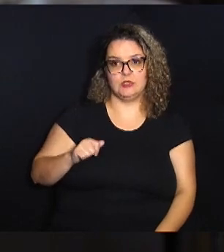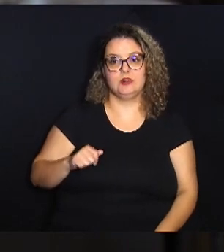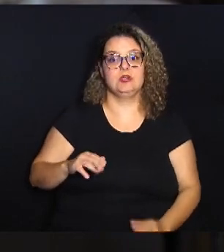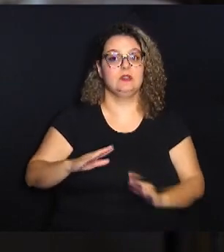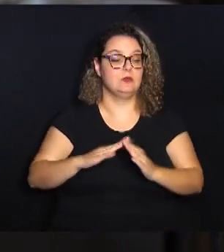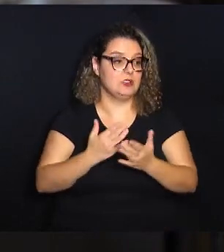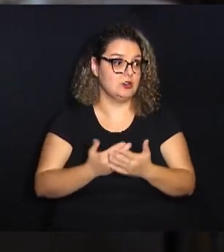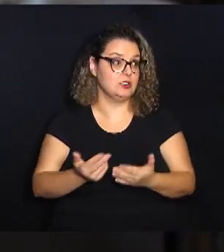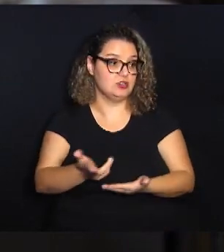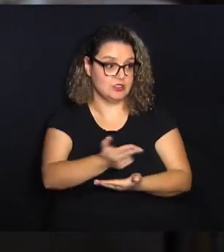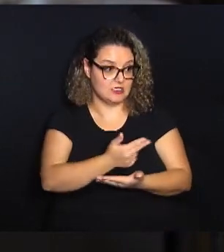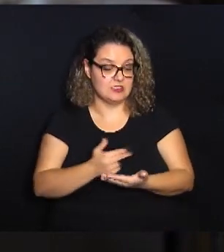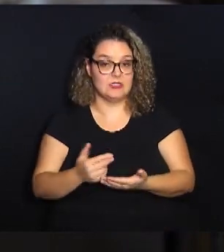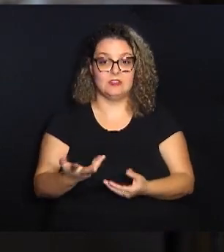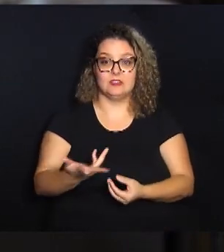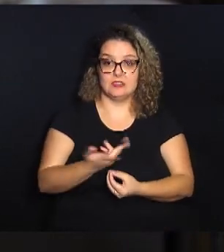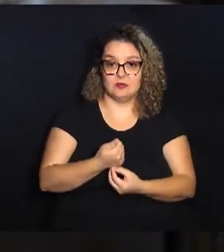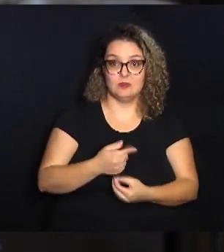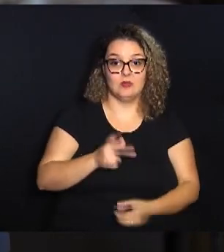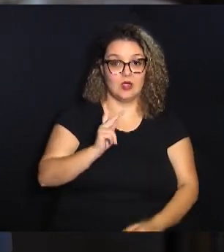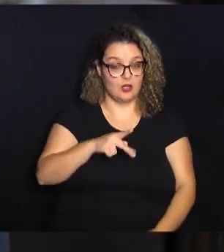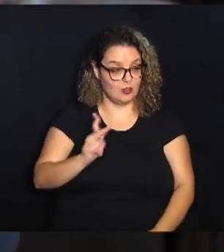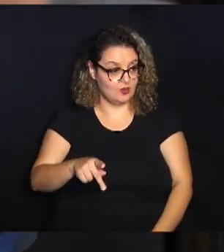onde professores e alunos